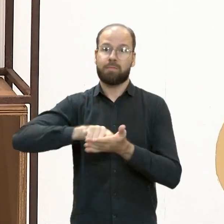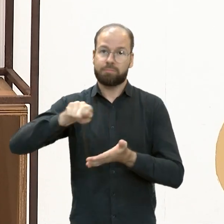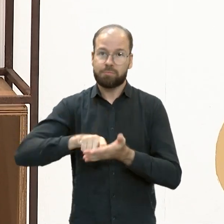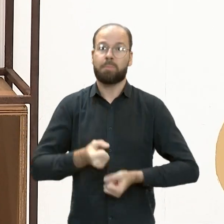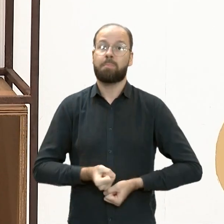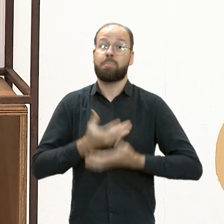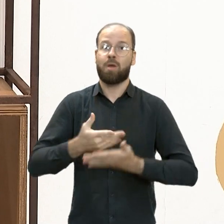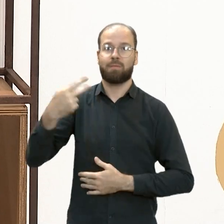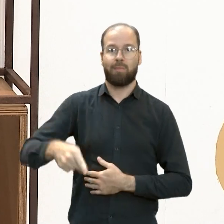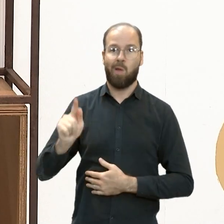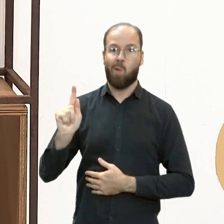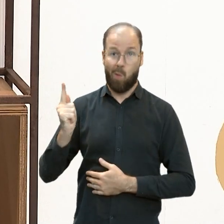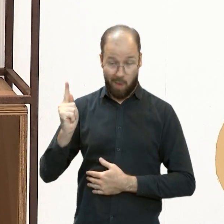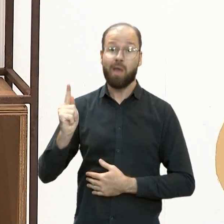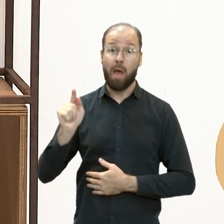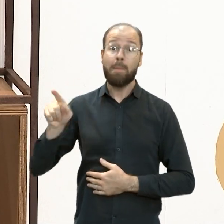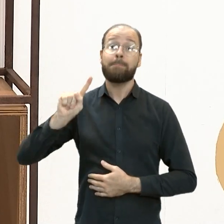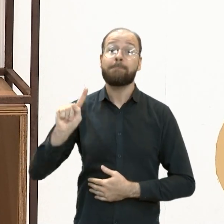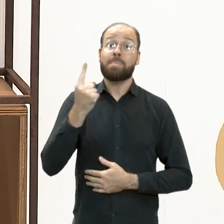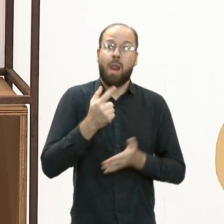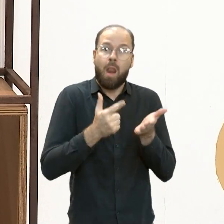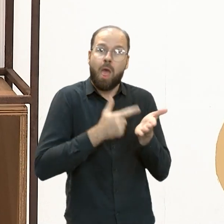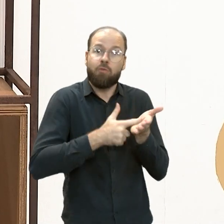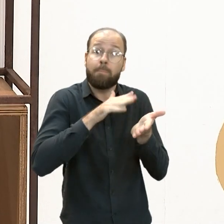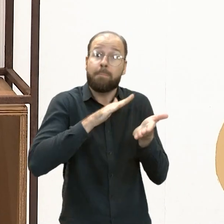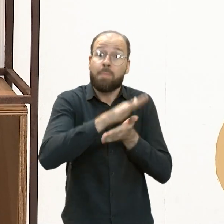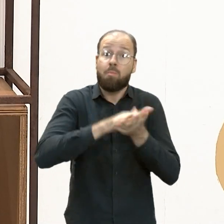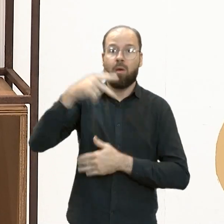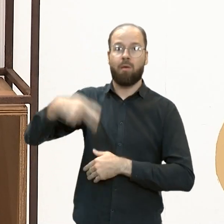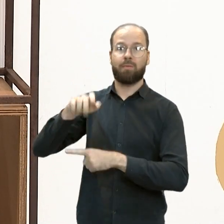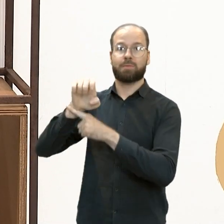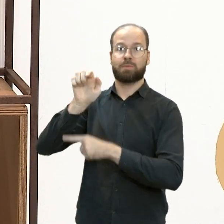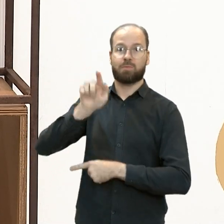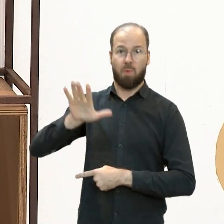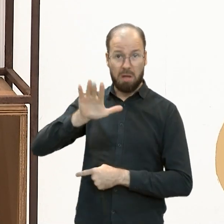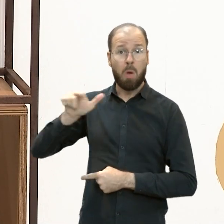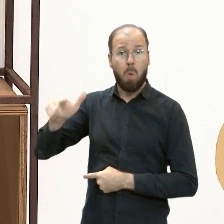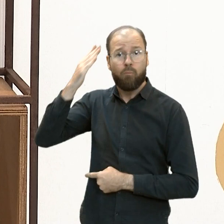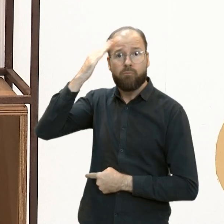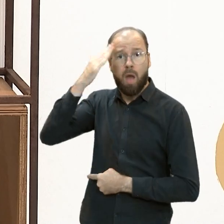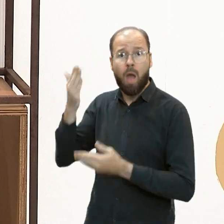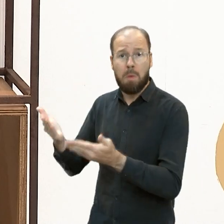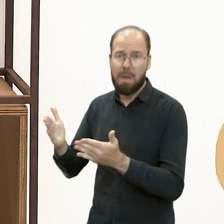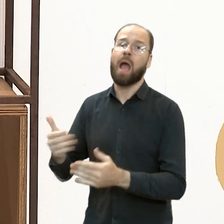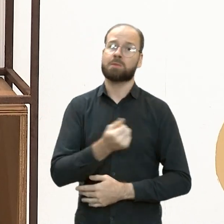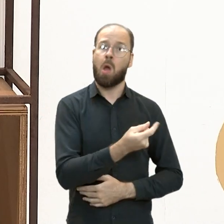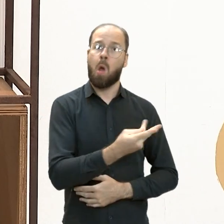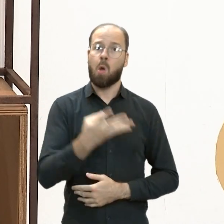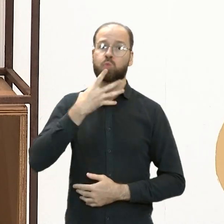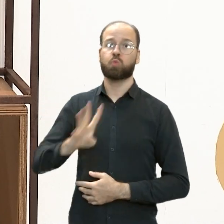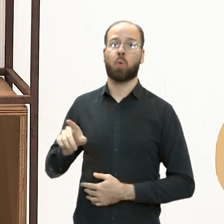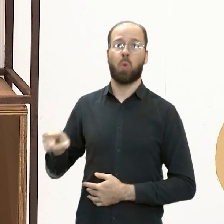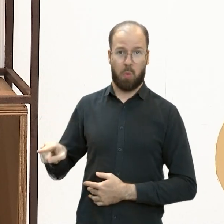mulher a publicar um livro no estado. Apesar desse feito, ainda segue desconhecida por parte do público. Por isso, o